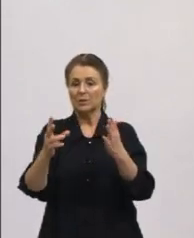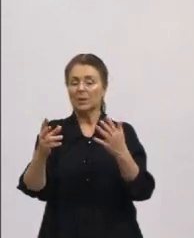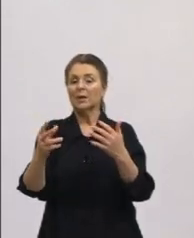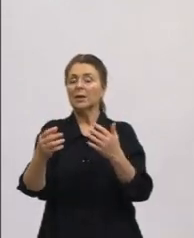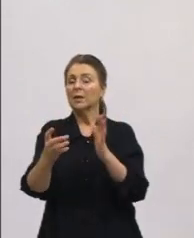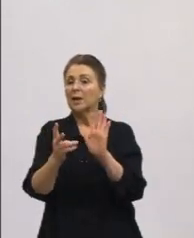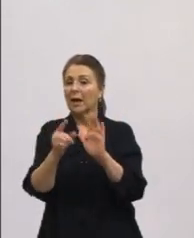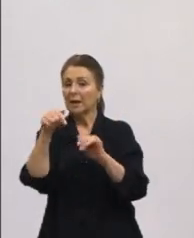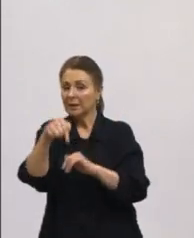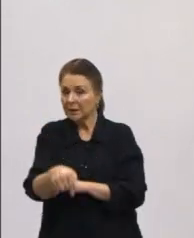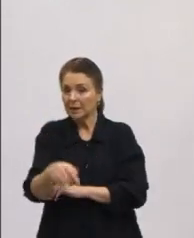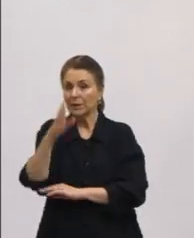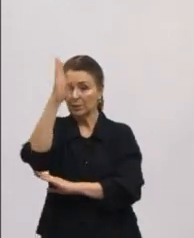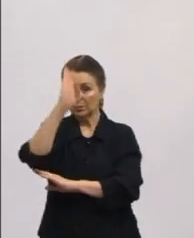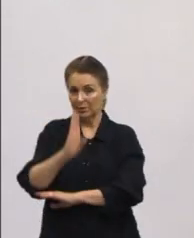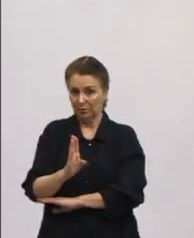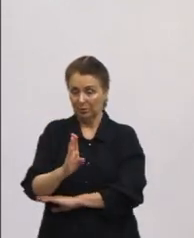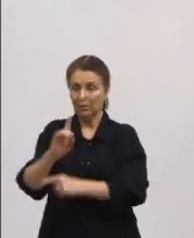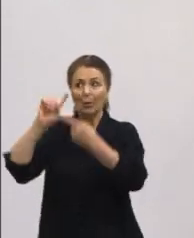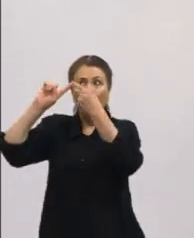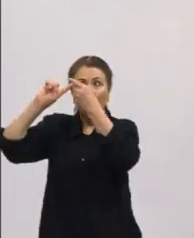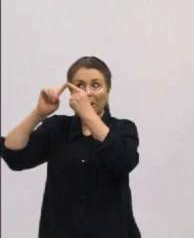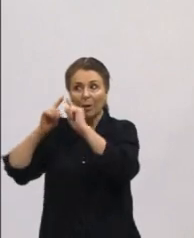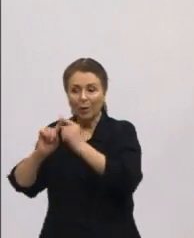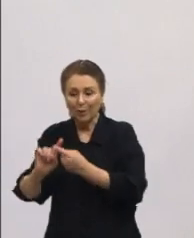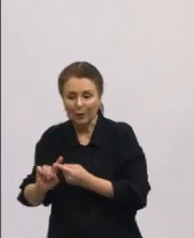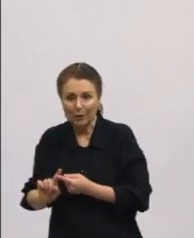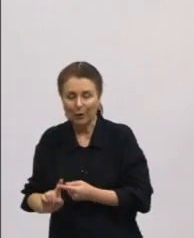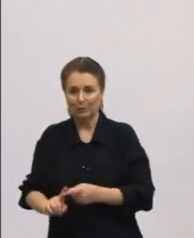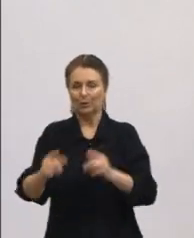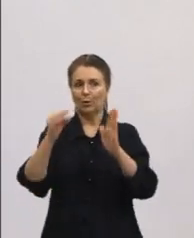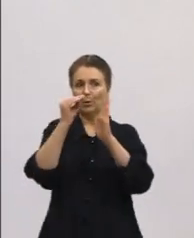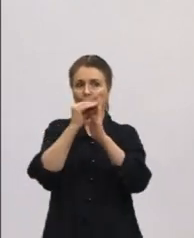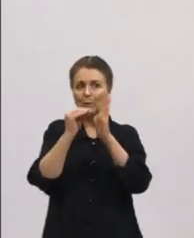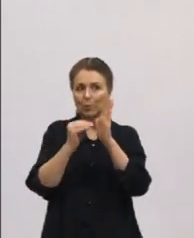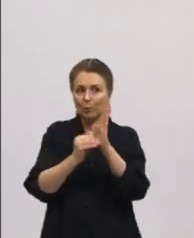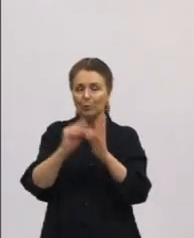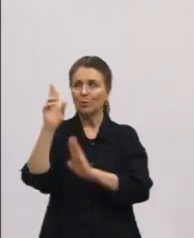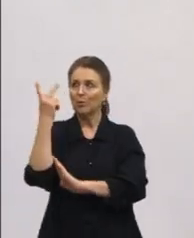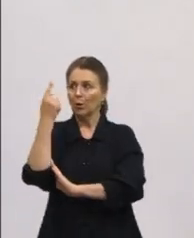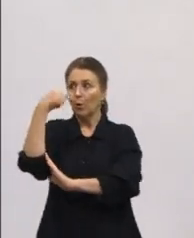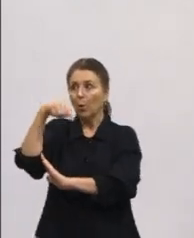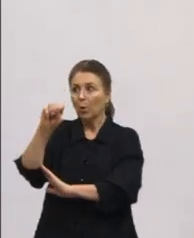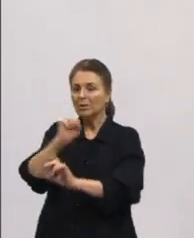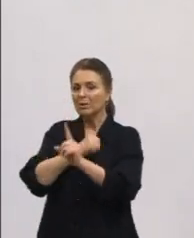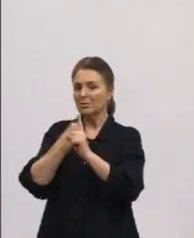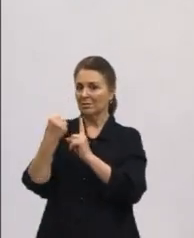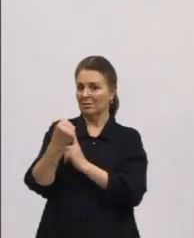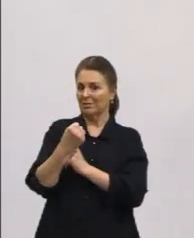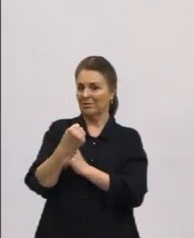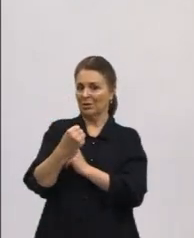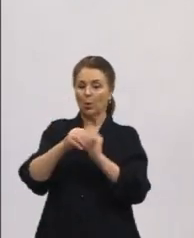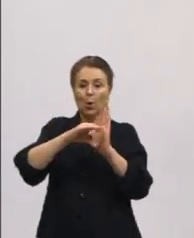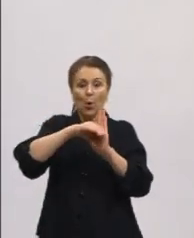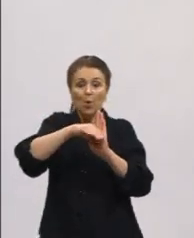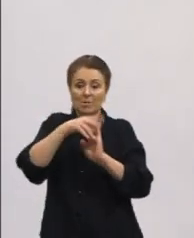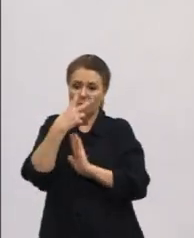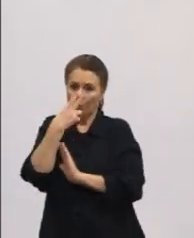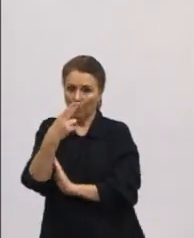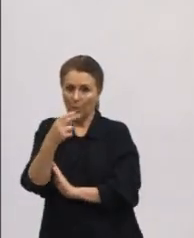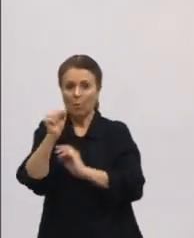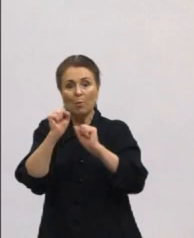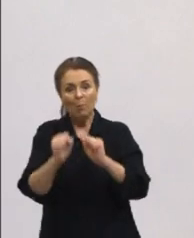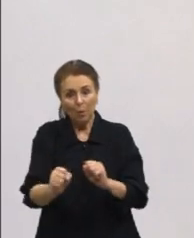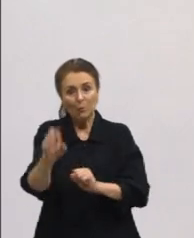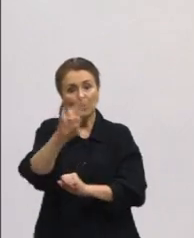lógicas né o que eu estudo de um conteúdo de história às vezes de uma outra sociedade de um outro tempo o mesmo conceito pode ser aplicar